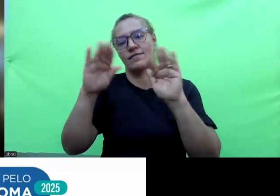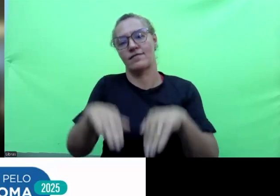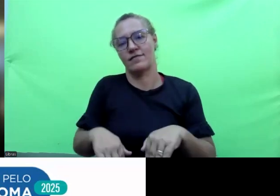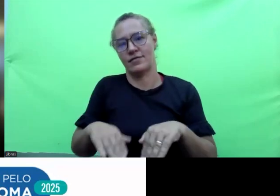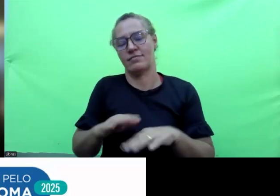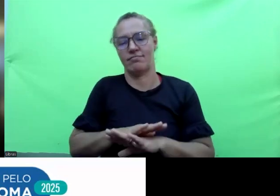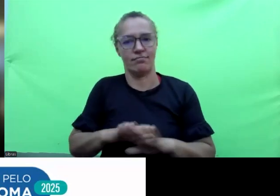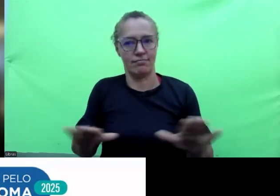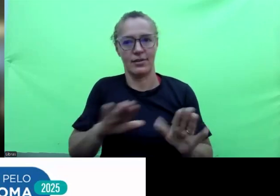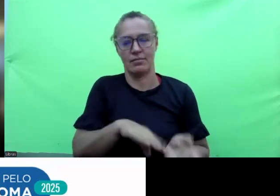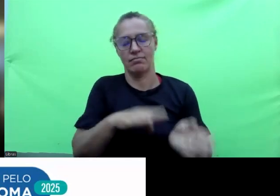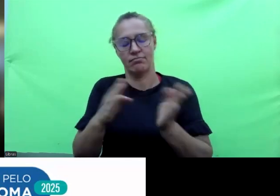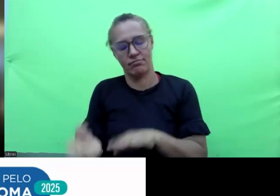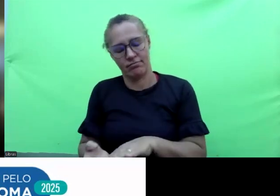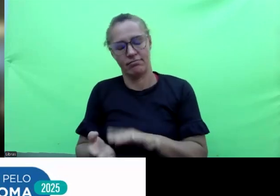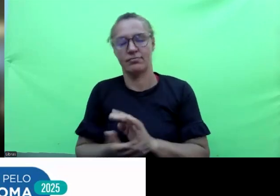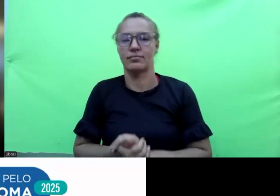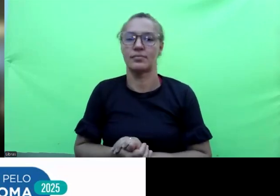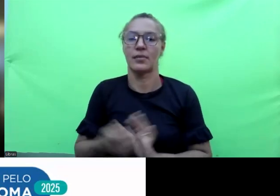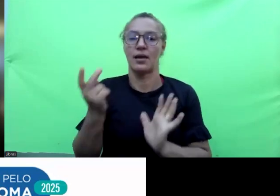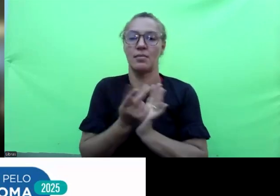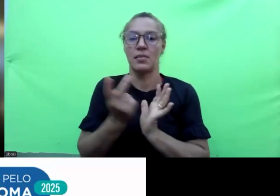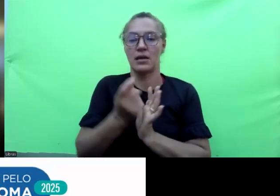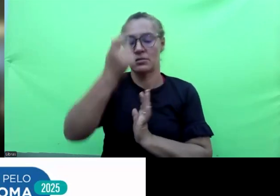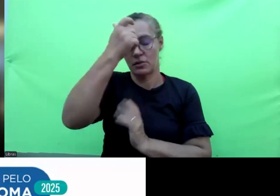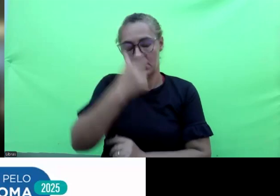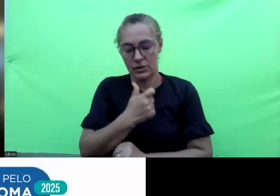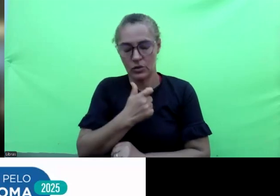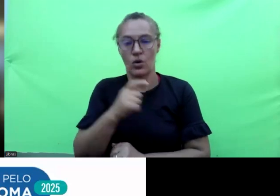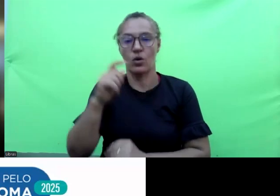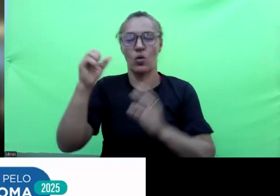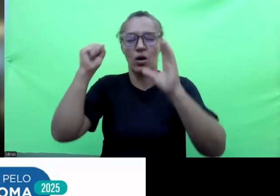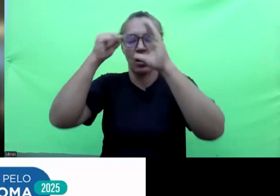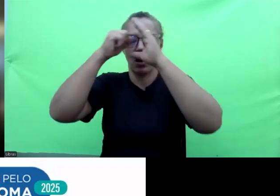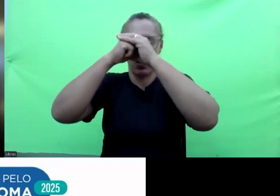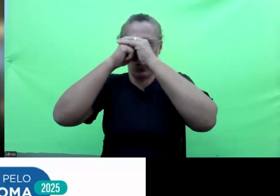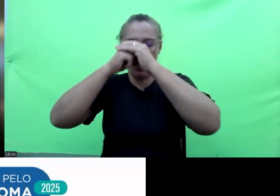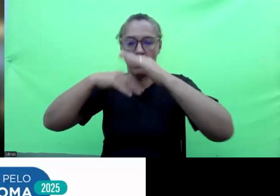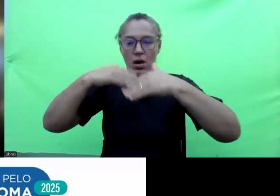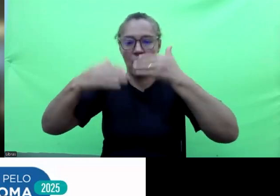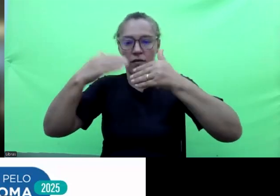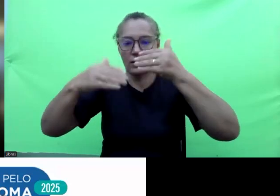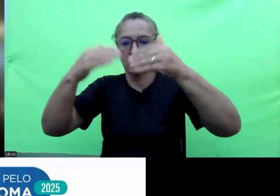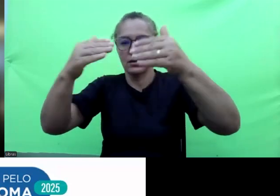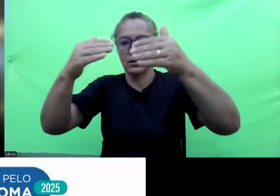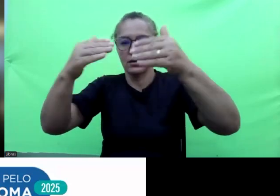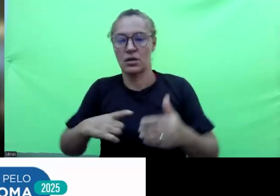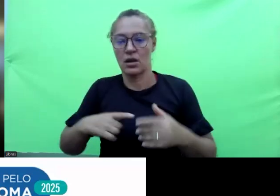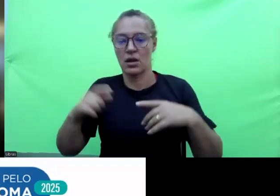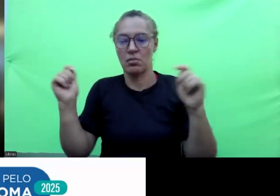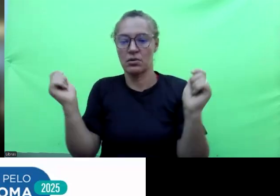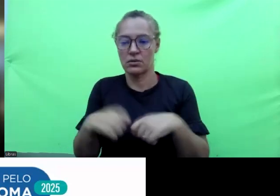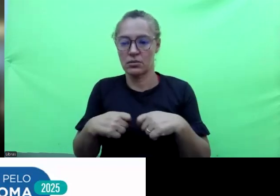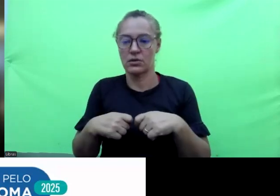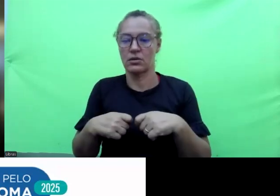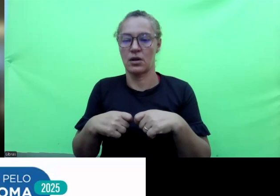geral, mesmo uma pessoa com glaucoma avançado, existe sim a possibilidade dela preservar a